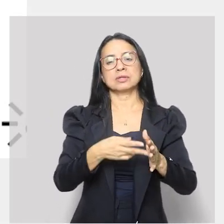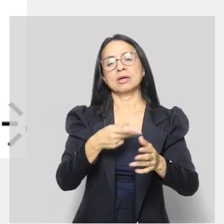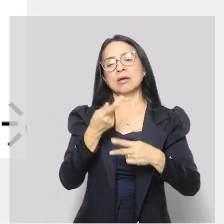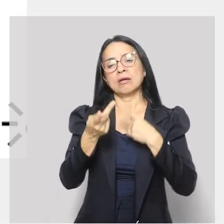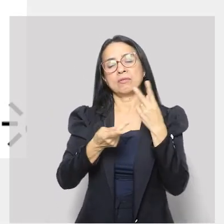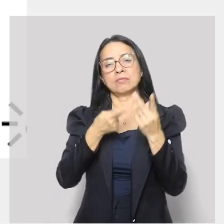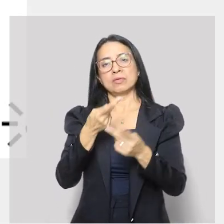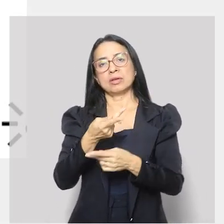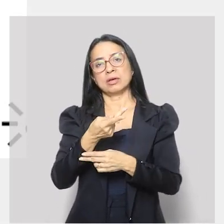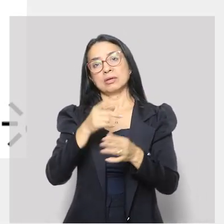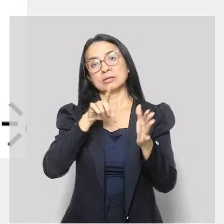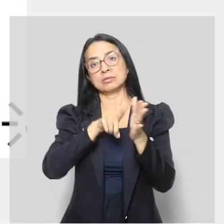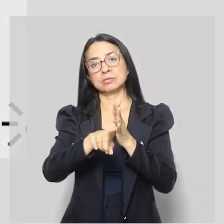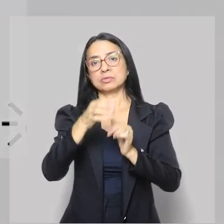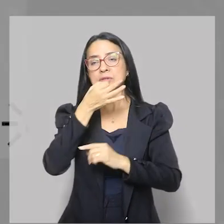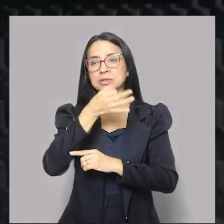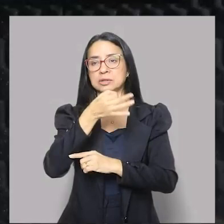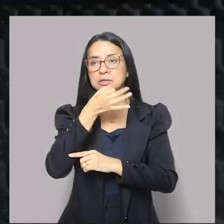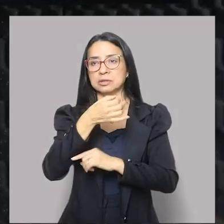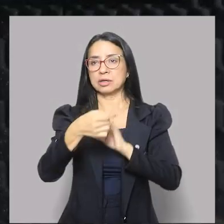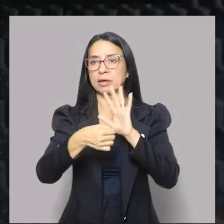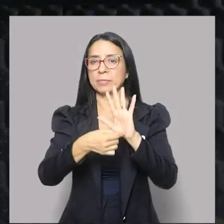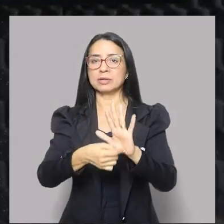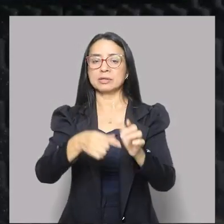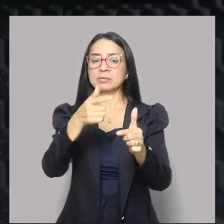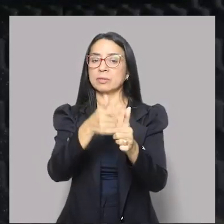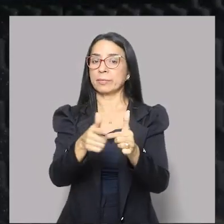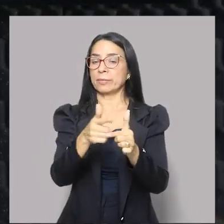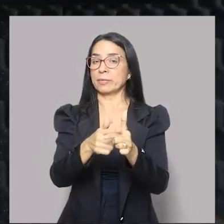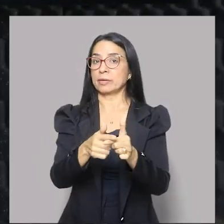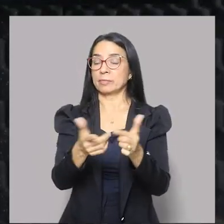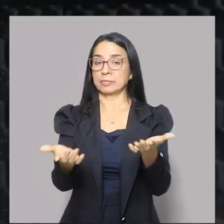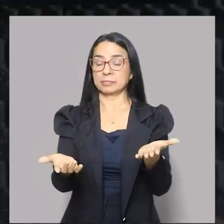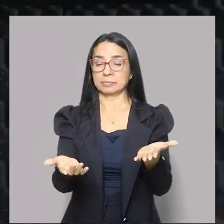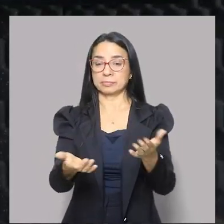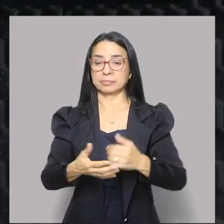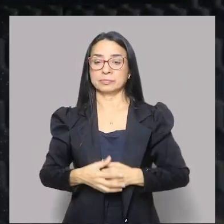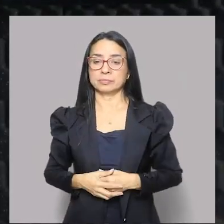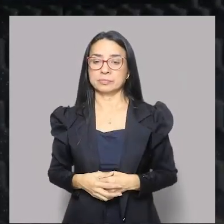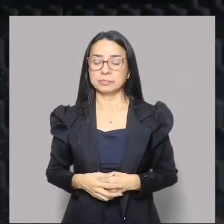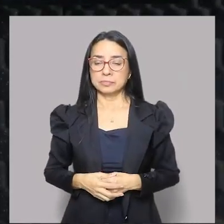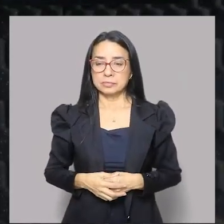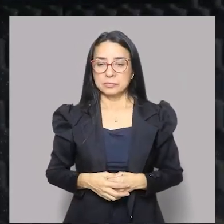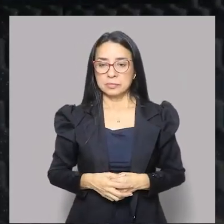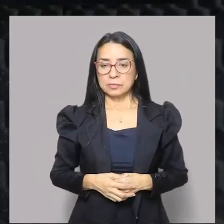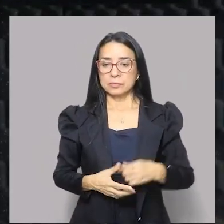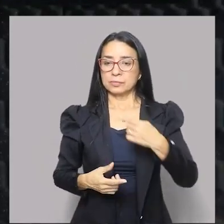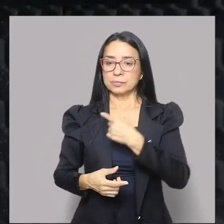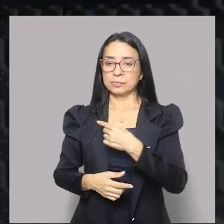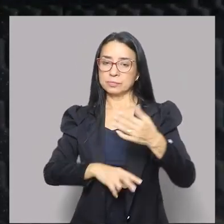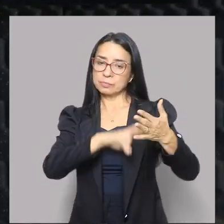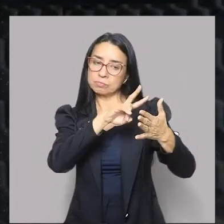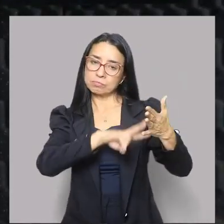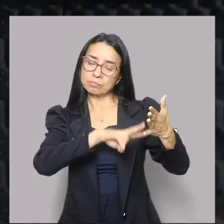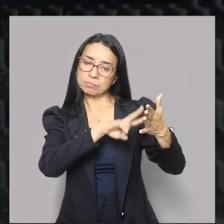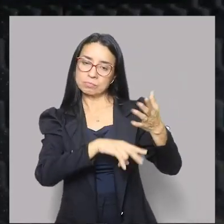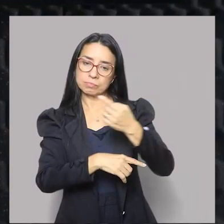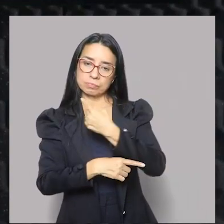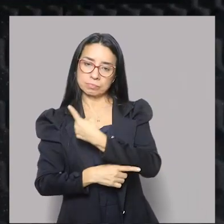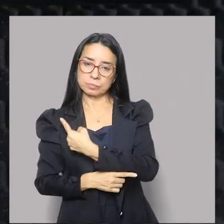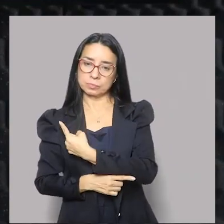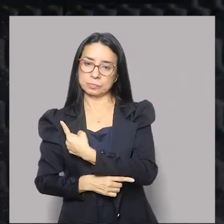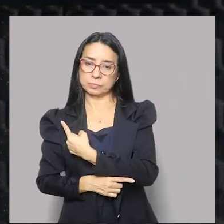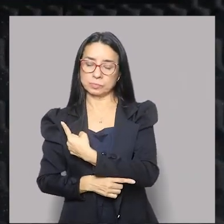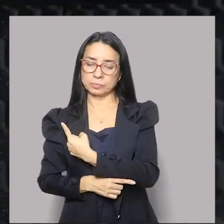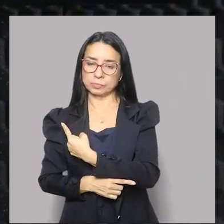críticas? Questões que apresentam uma crise, questões que apresentam problemas. Distanciando-se do